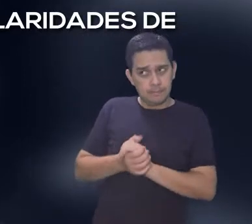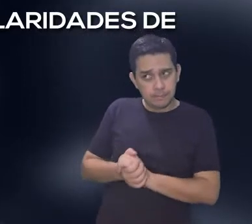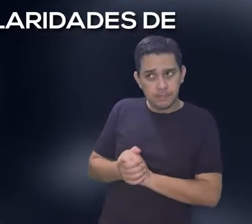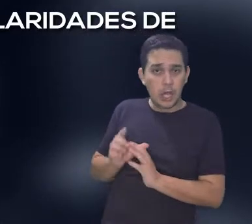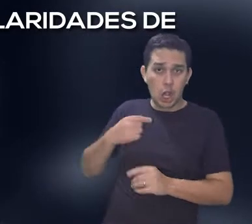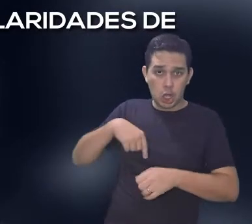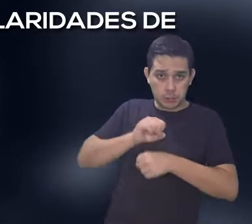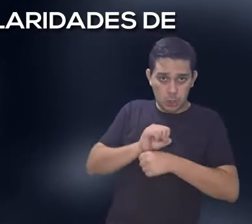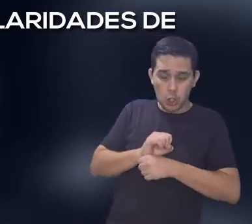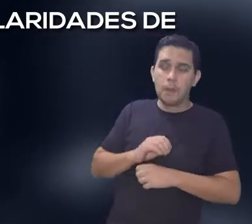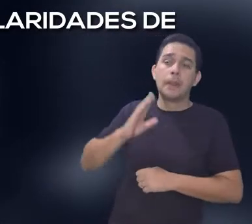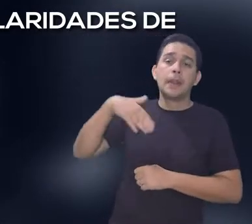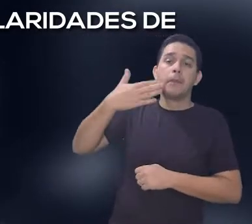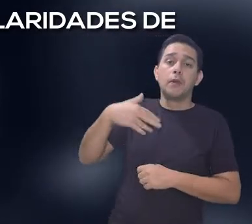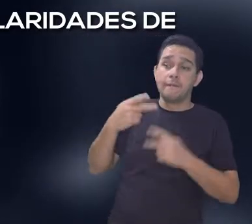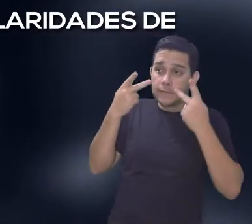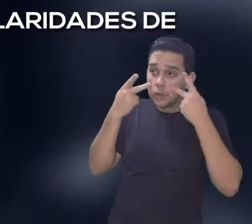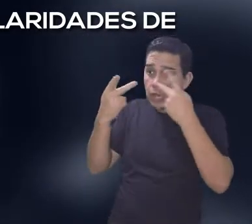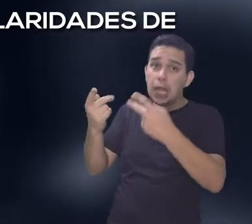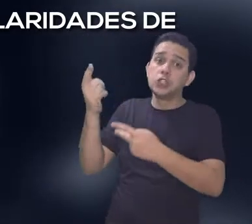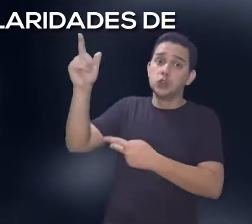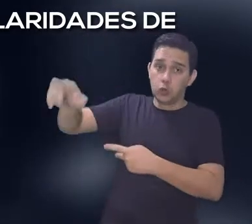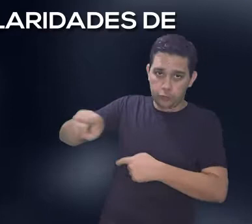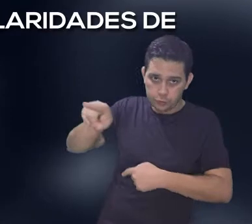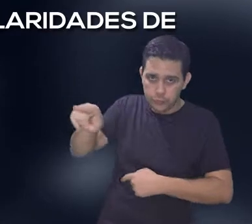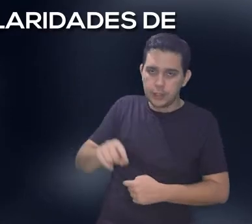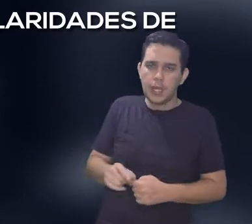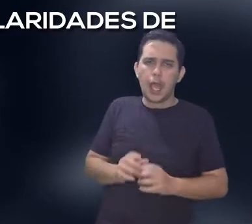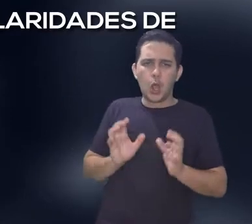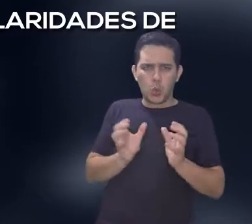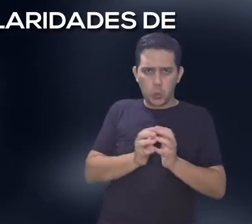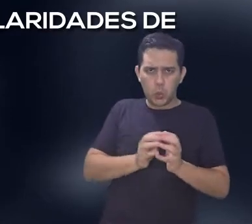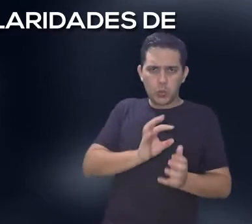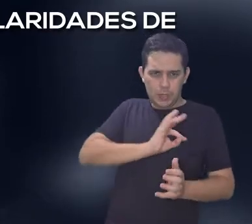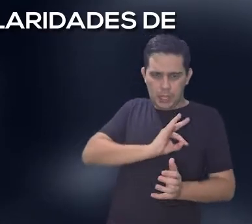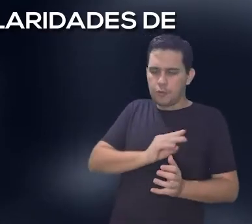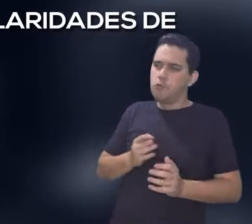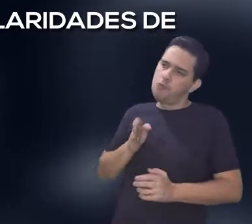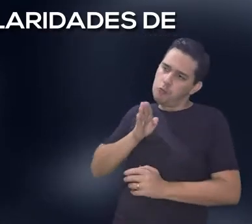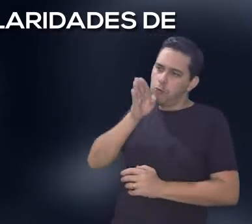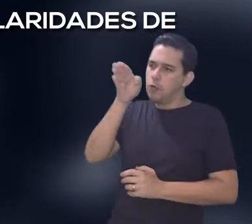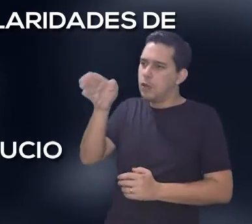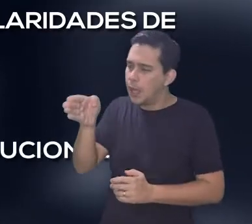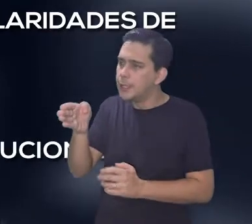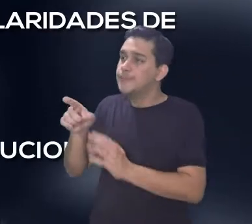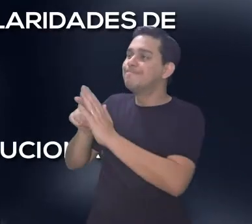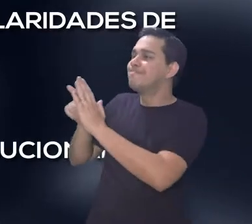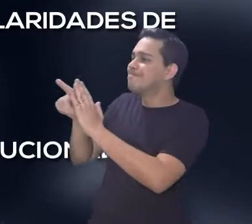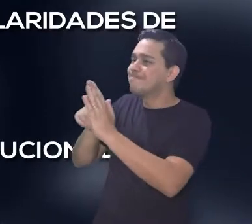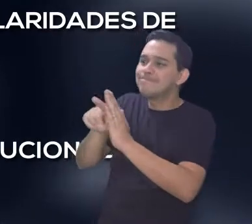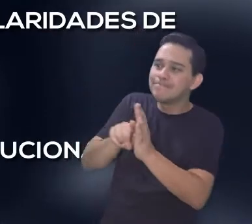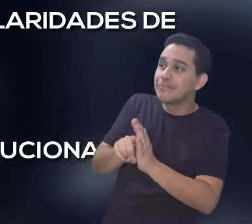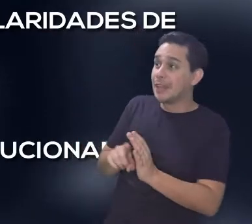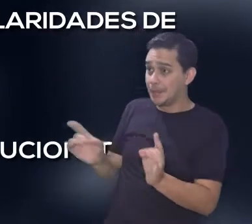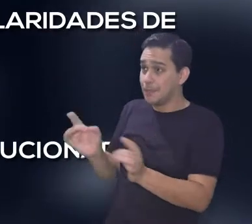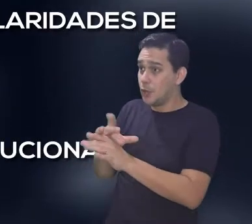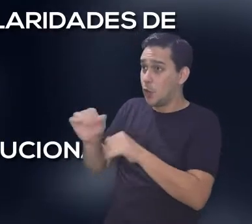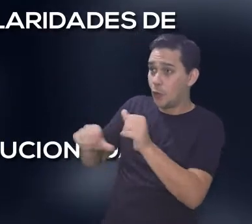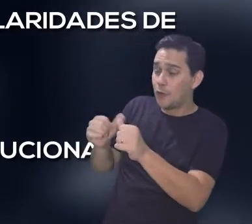ela foi feita por meio da nossa equipe técnica, que constatou que os mesmos problemas detectados naquela primeira